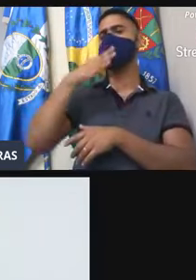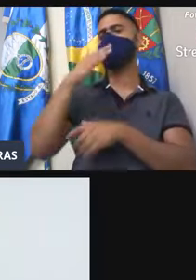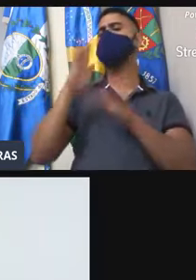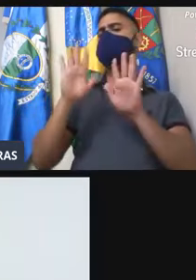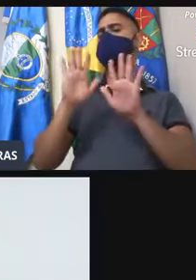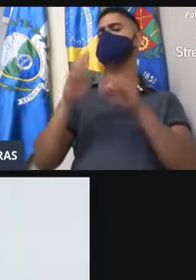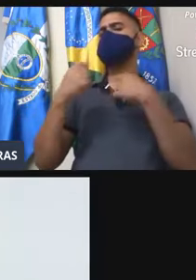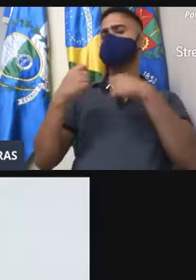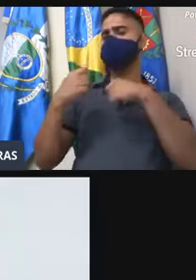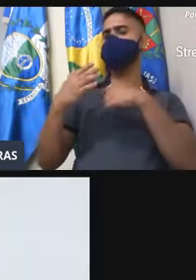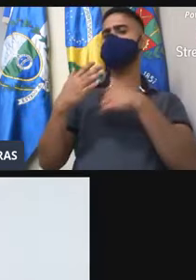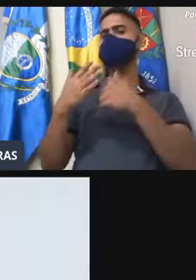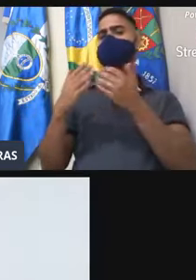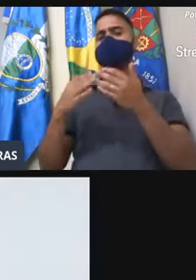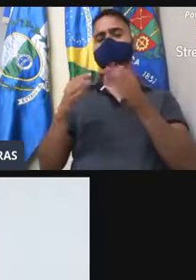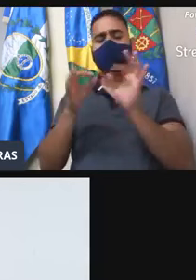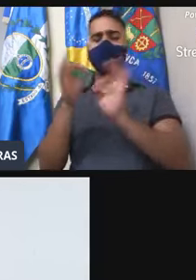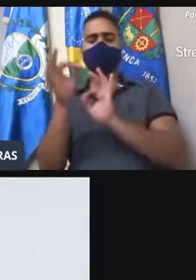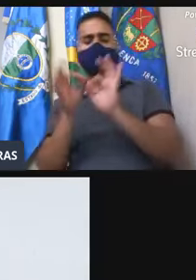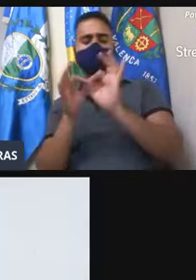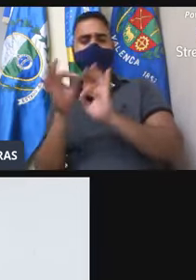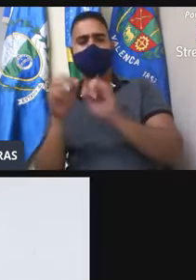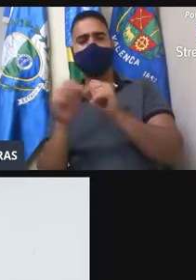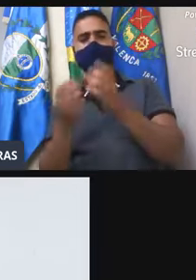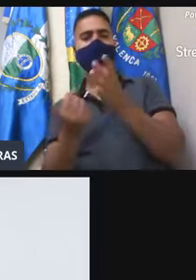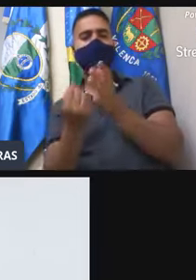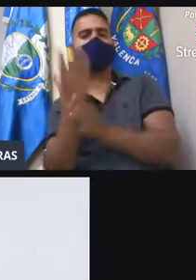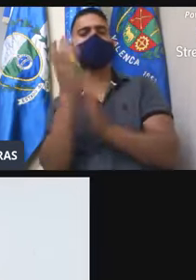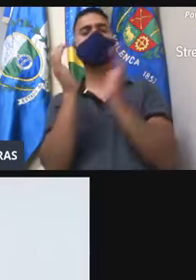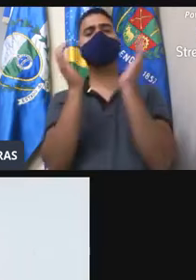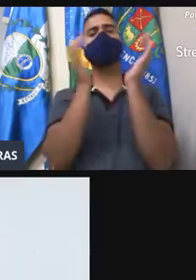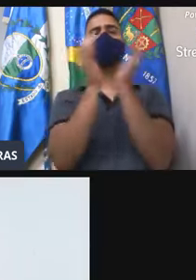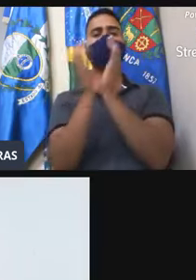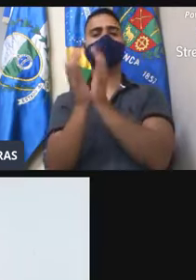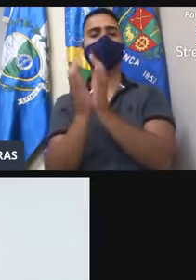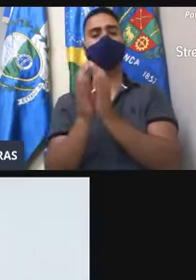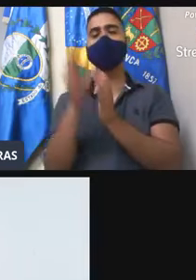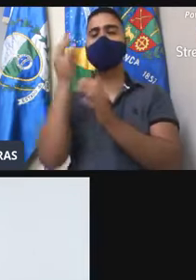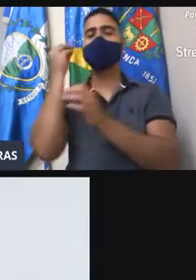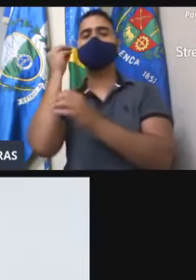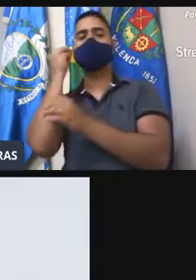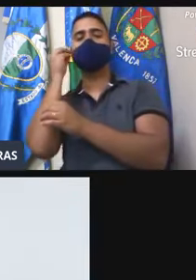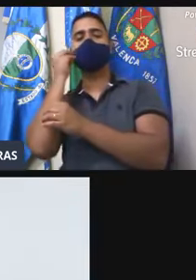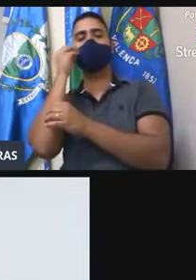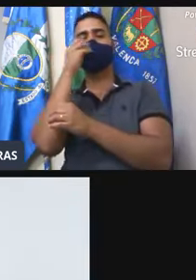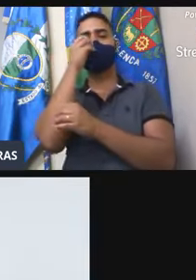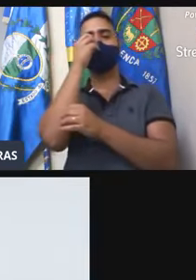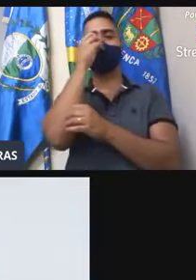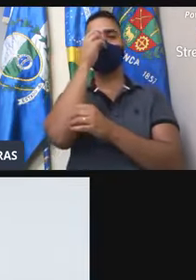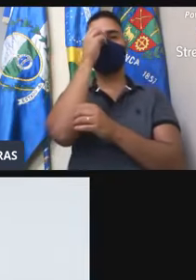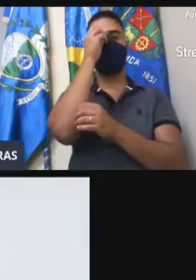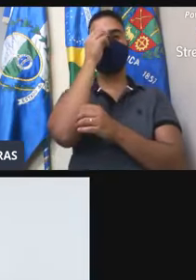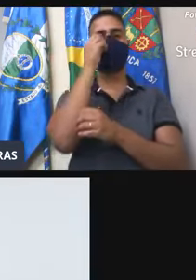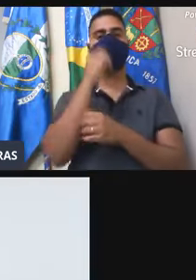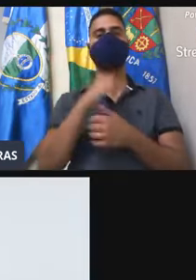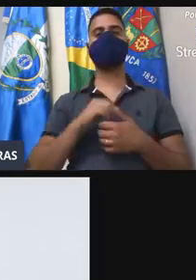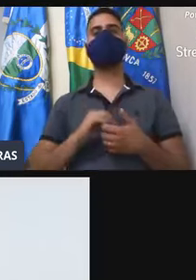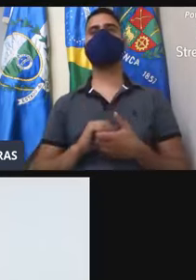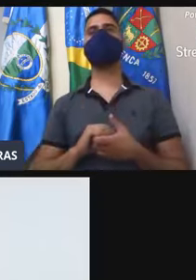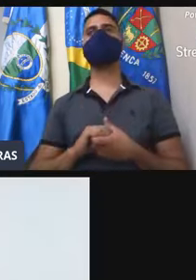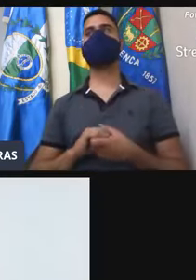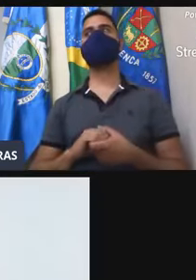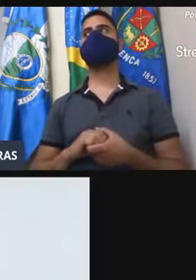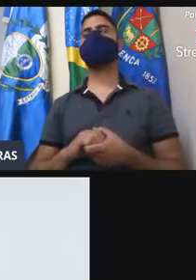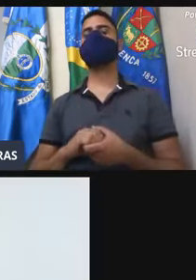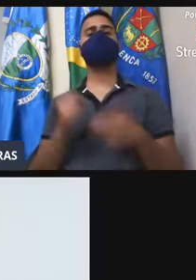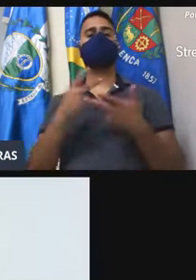começa, né, primeiro montando, criando uma associação, depois tentando de uma maneira, né, bem, vamos dizer assim,